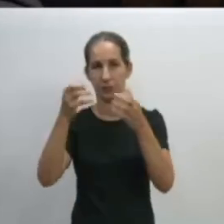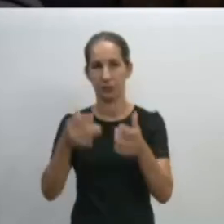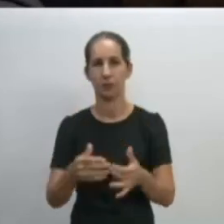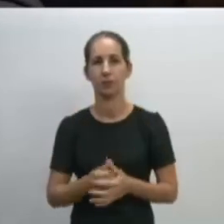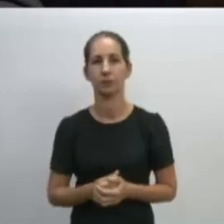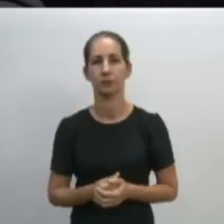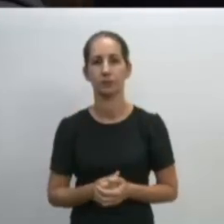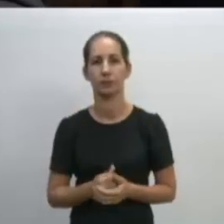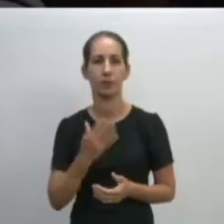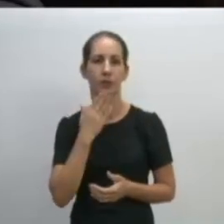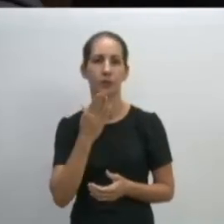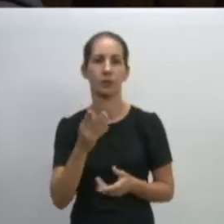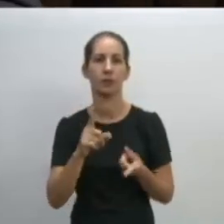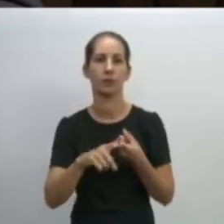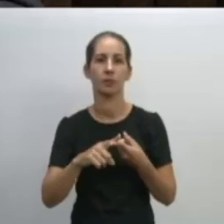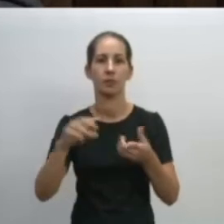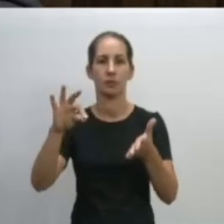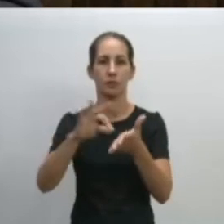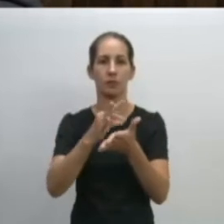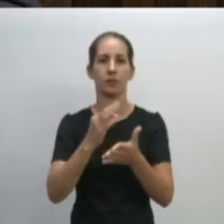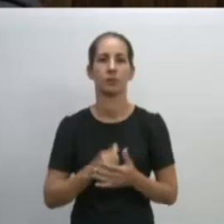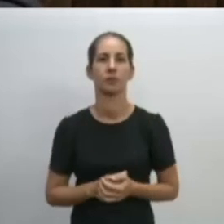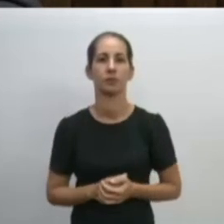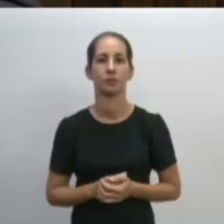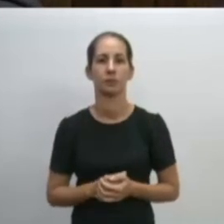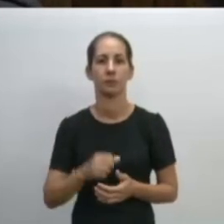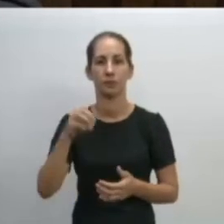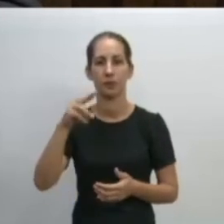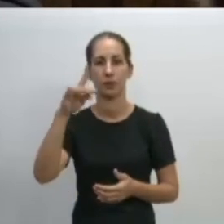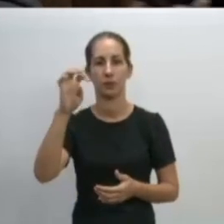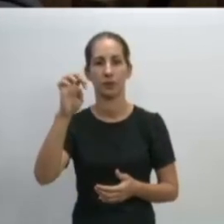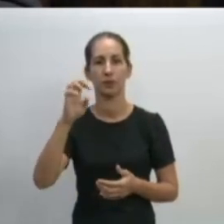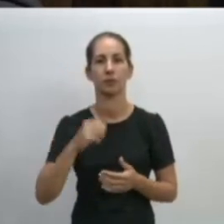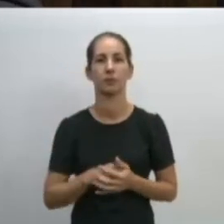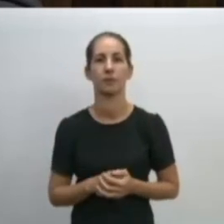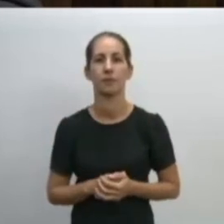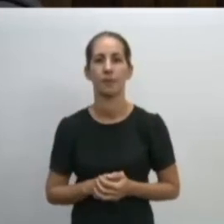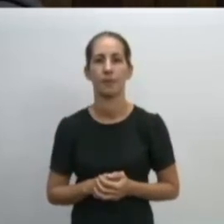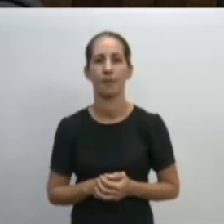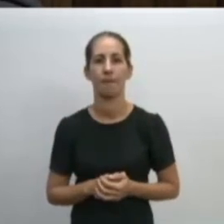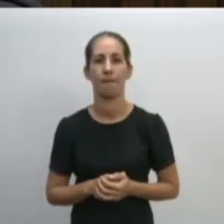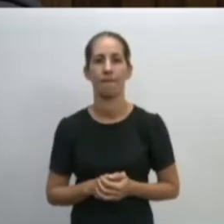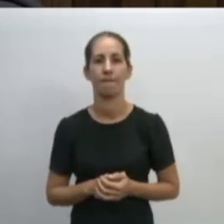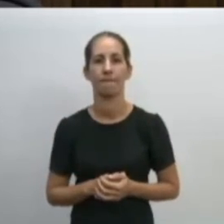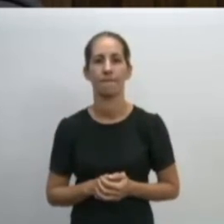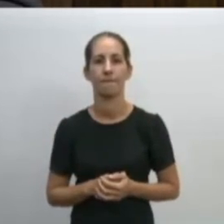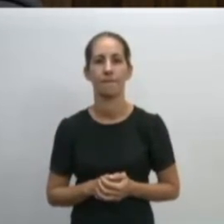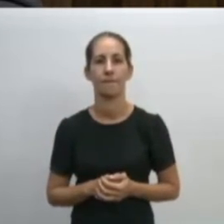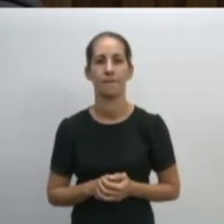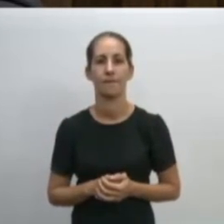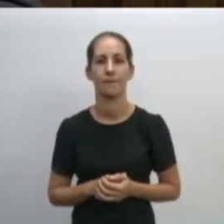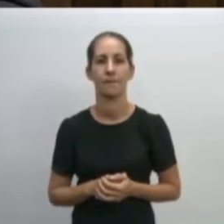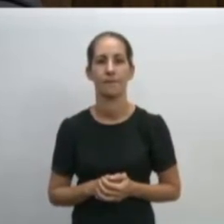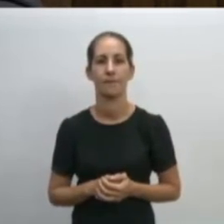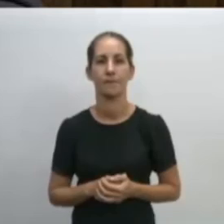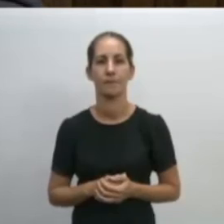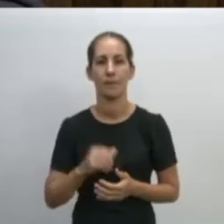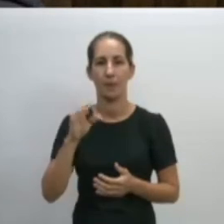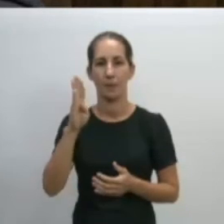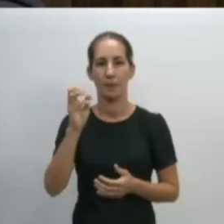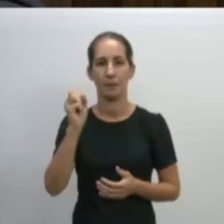pedir também, senhor presidente, a subscrição. Vereadora Margareta, deferido. Então, no projeto de